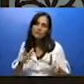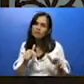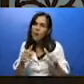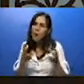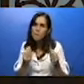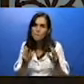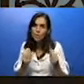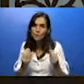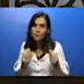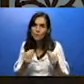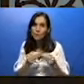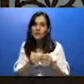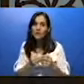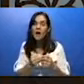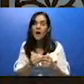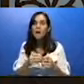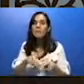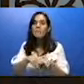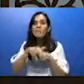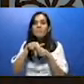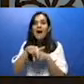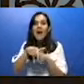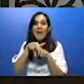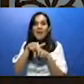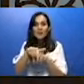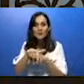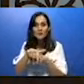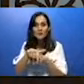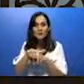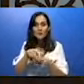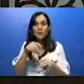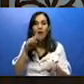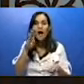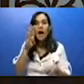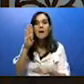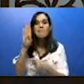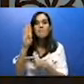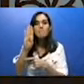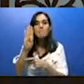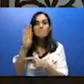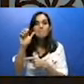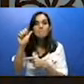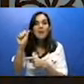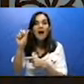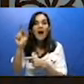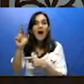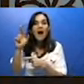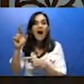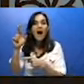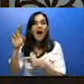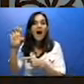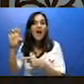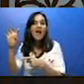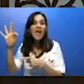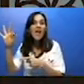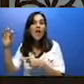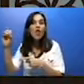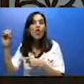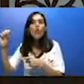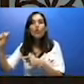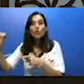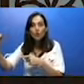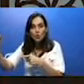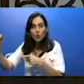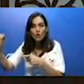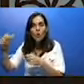a palavra barretos era o nome da nossa cidade então a